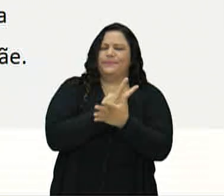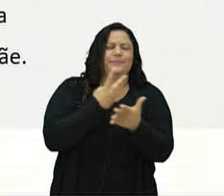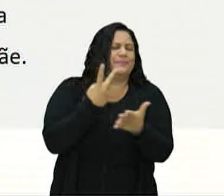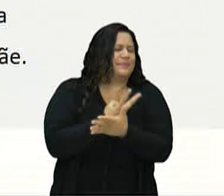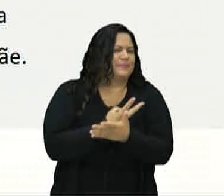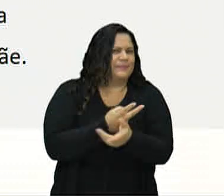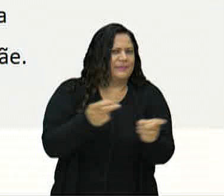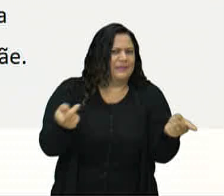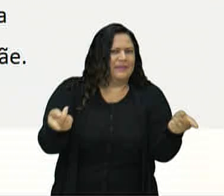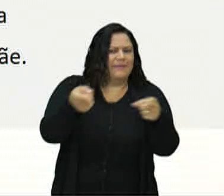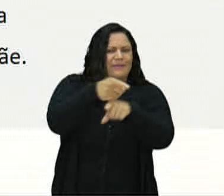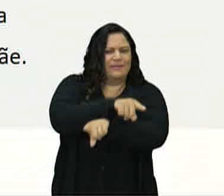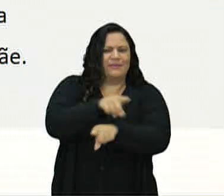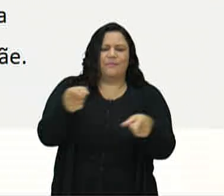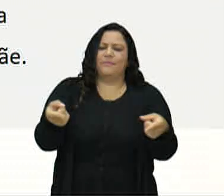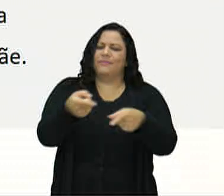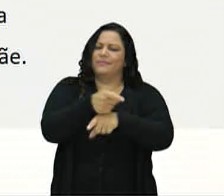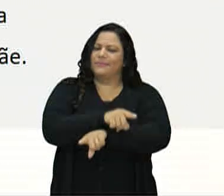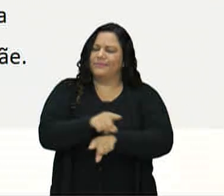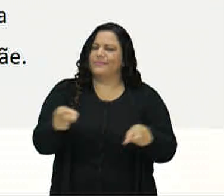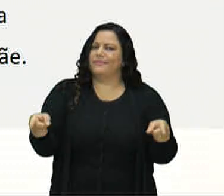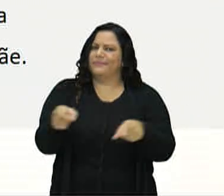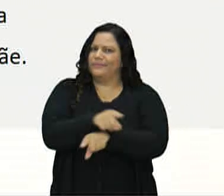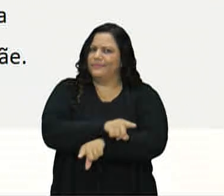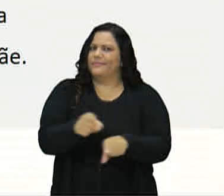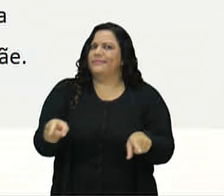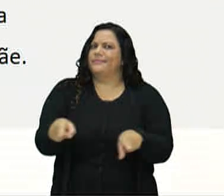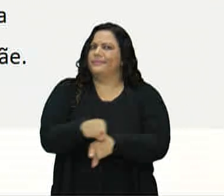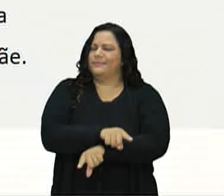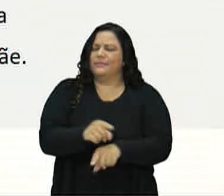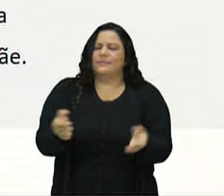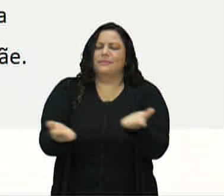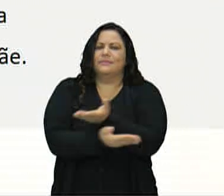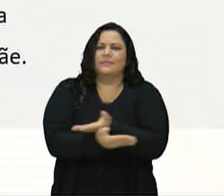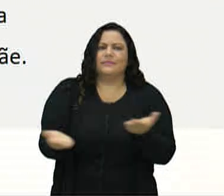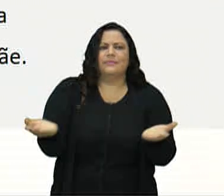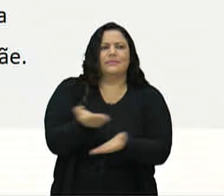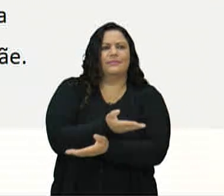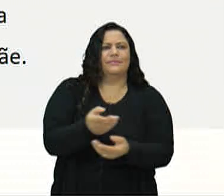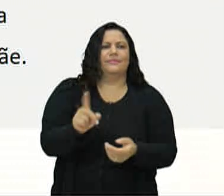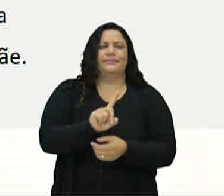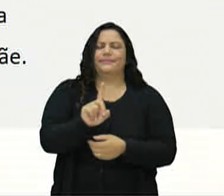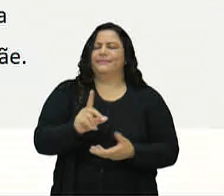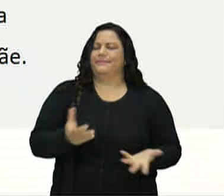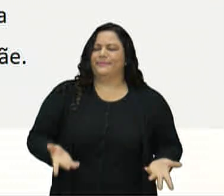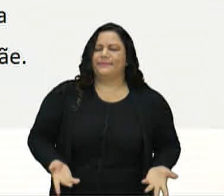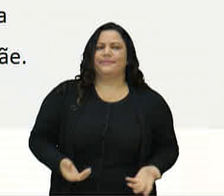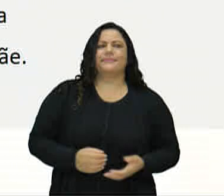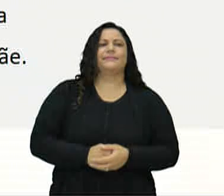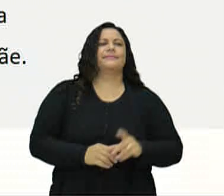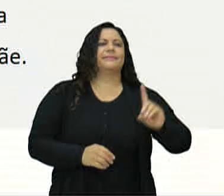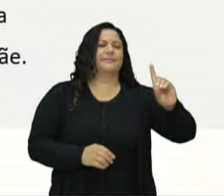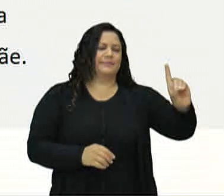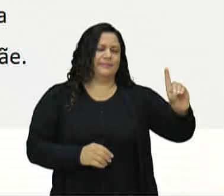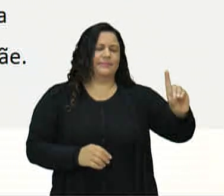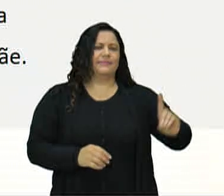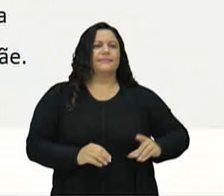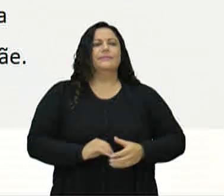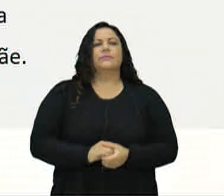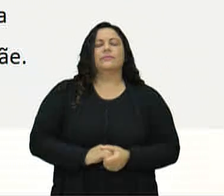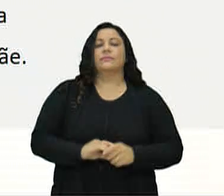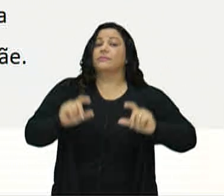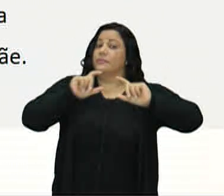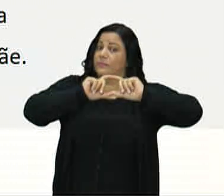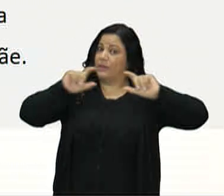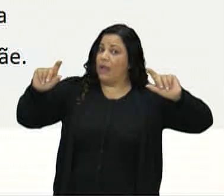entre alelos de uma para outra? Então, essa não serve também. Letra D. Essa frase está